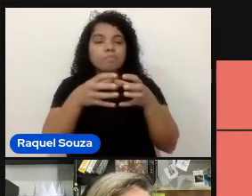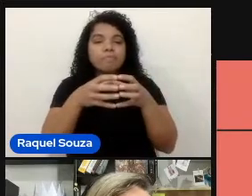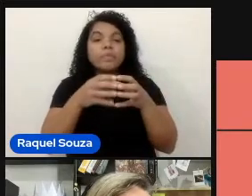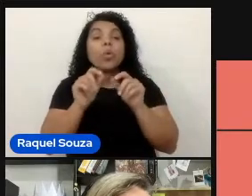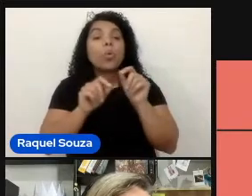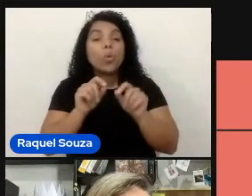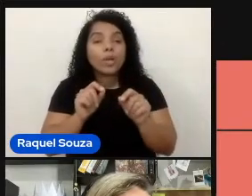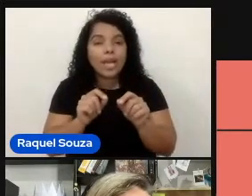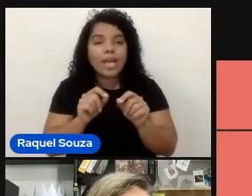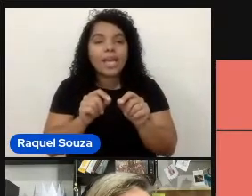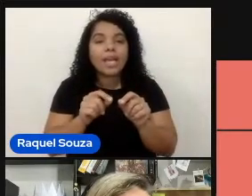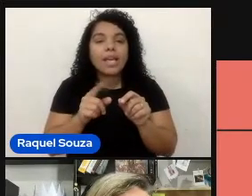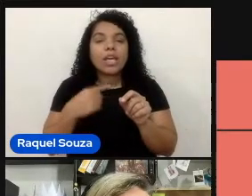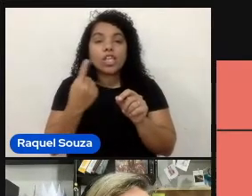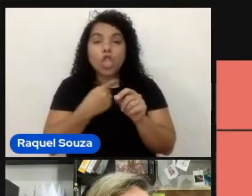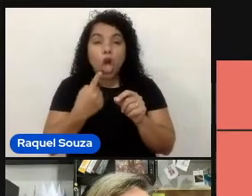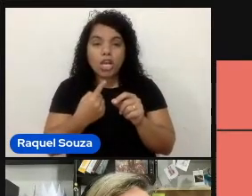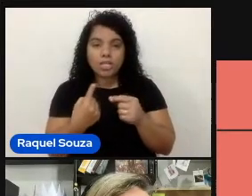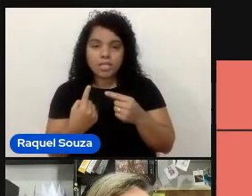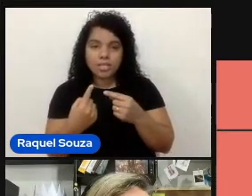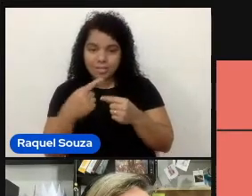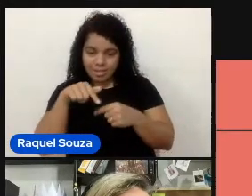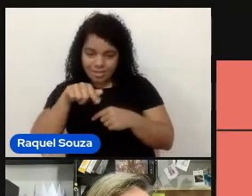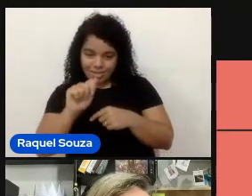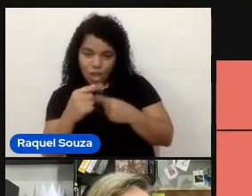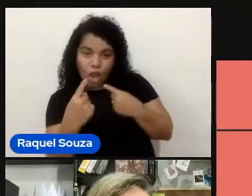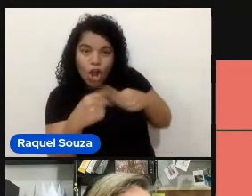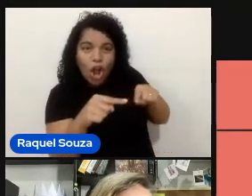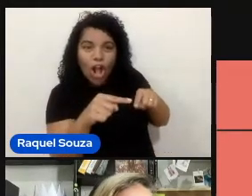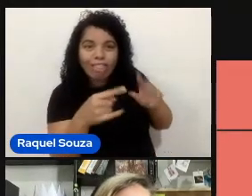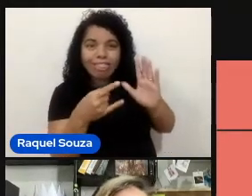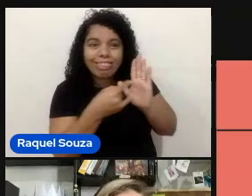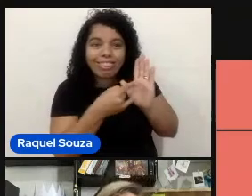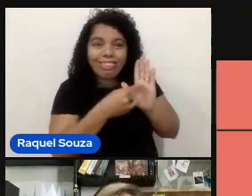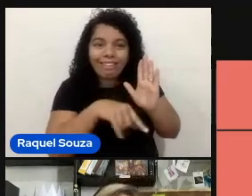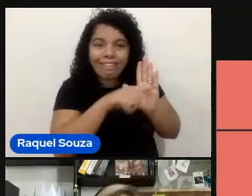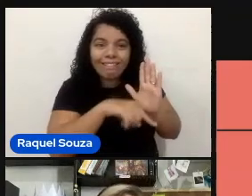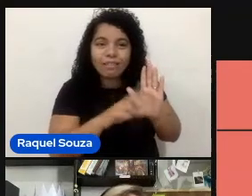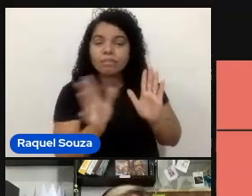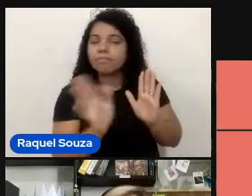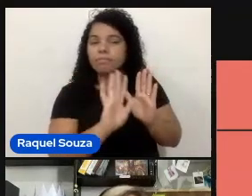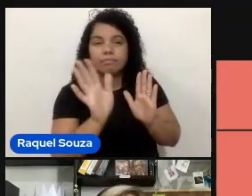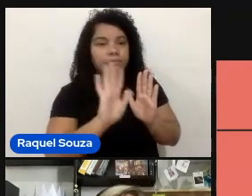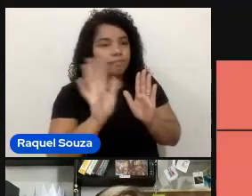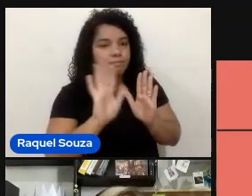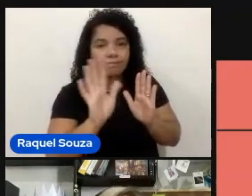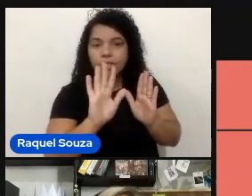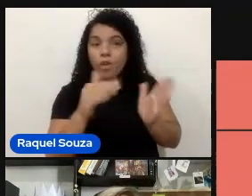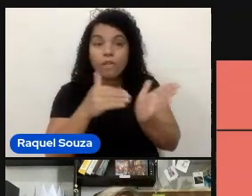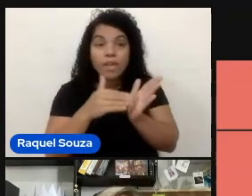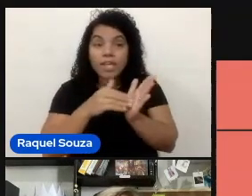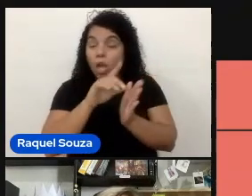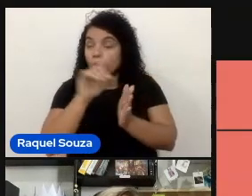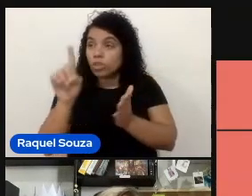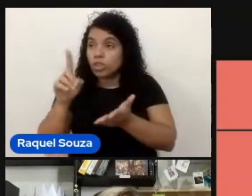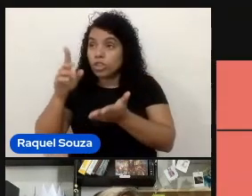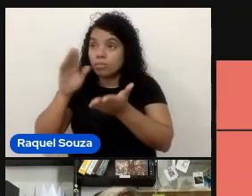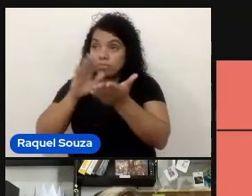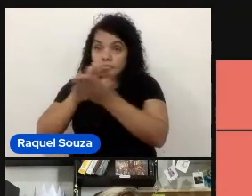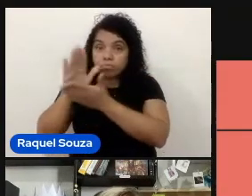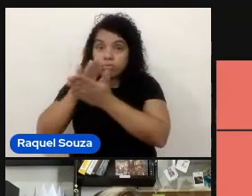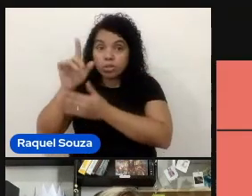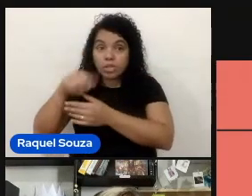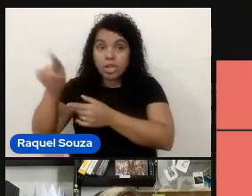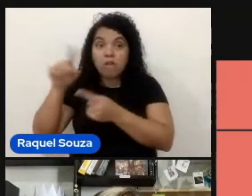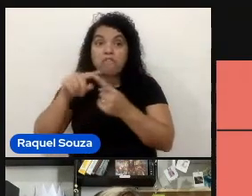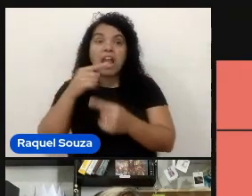não tá aqui contra o time de desenvolvimento. No final do dia, quando sobe um produto em produção, um projeto em produção, uma feature em produção, ninguém vai falar assim,